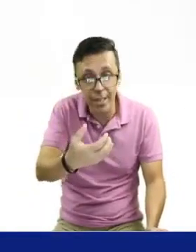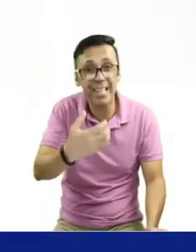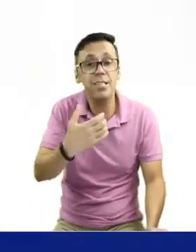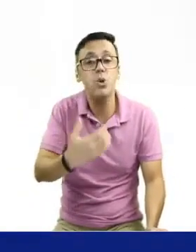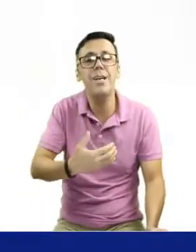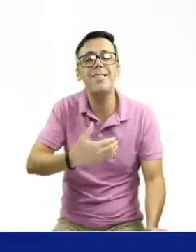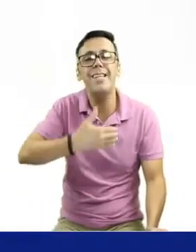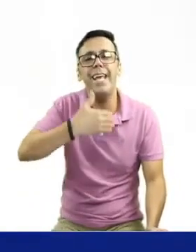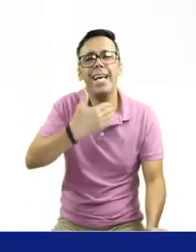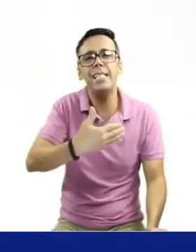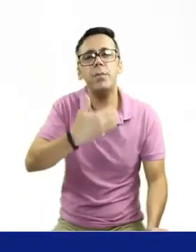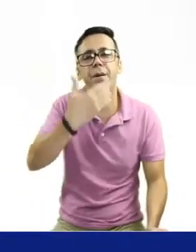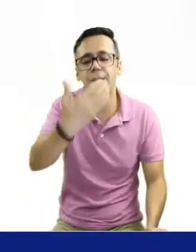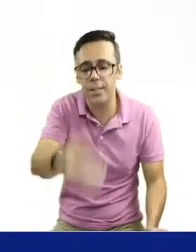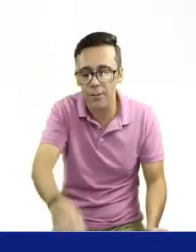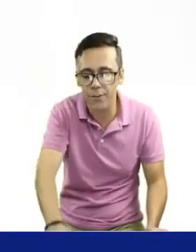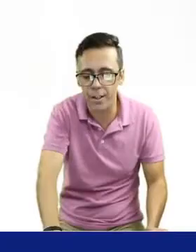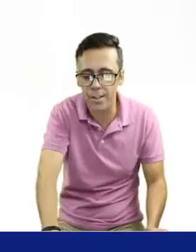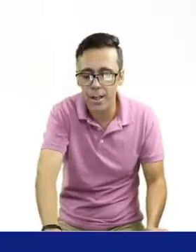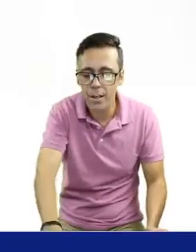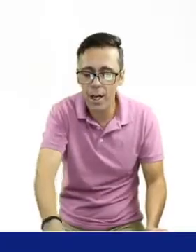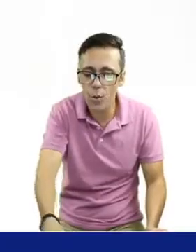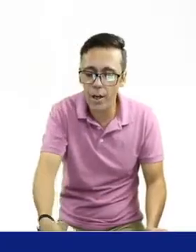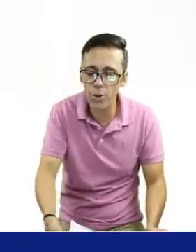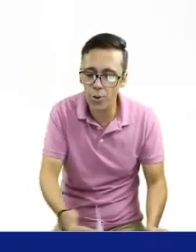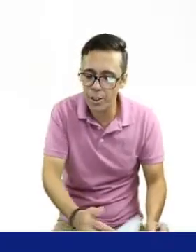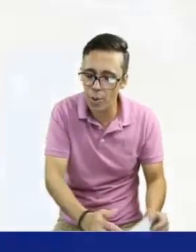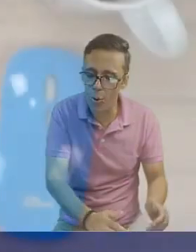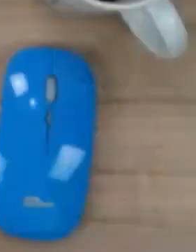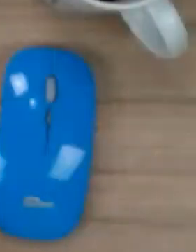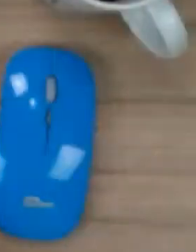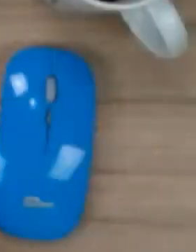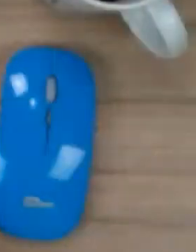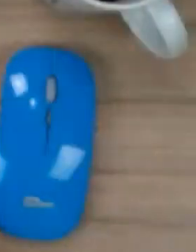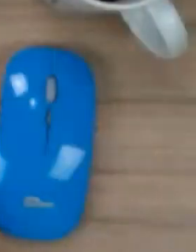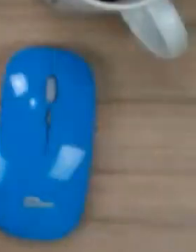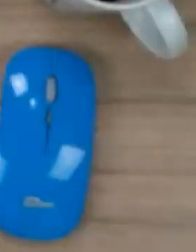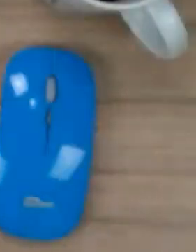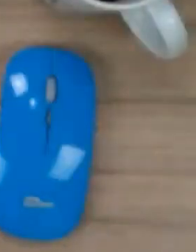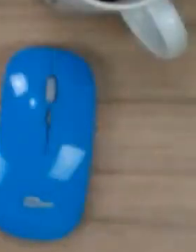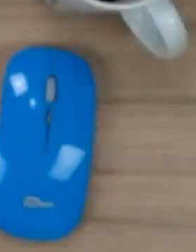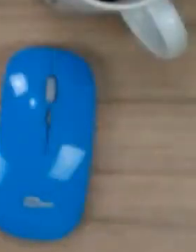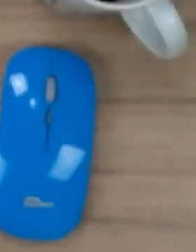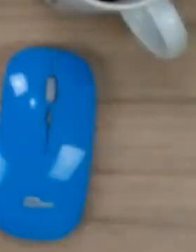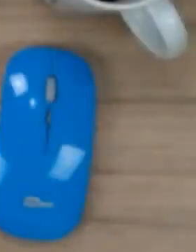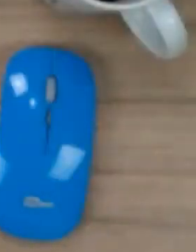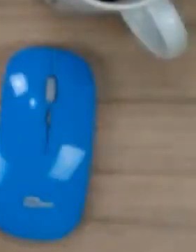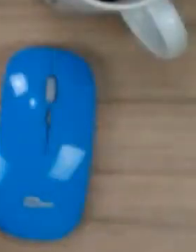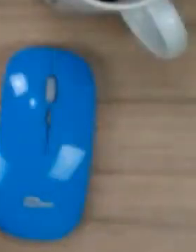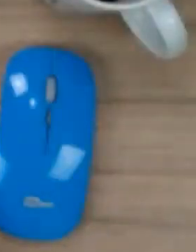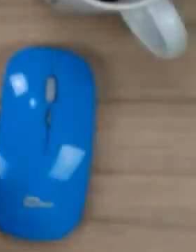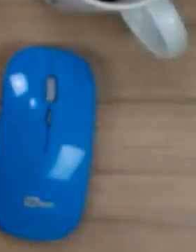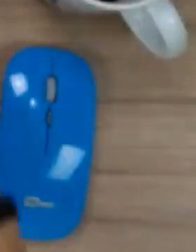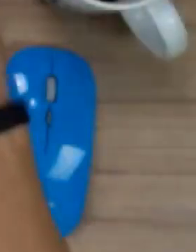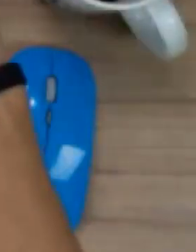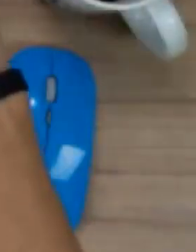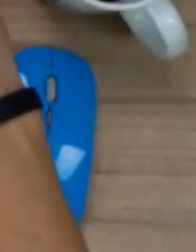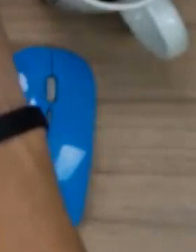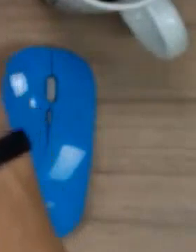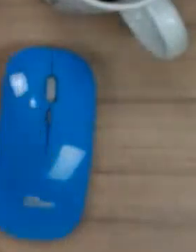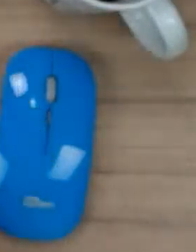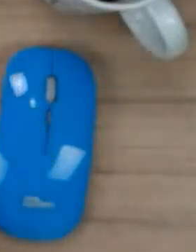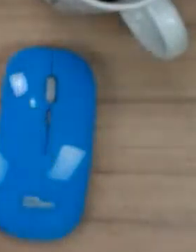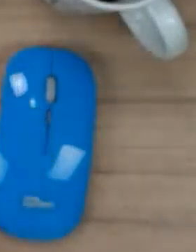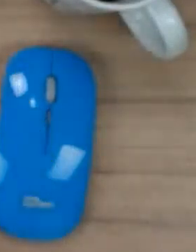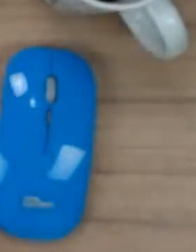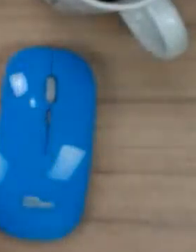radiologia questões específicas e agora Jonathan quase presente no roubo eu vou mostrar para vocês pessoal que